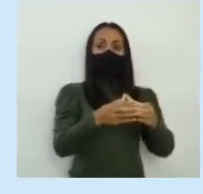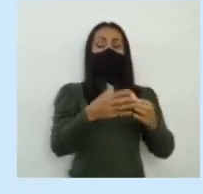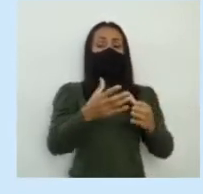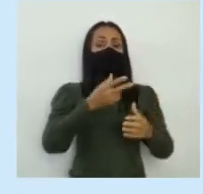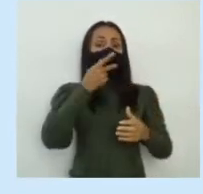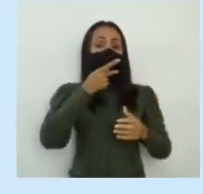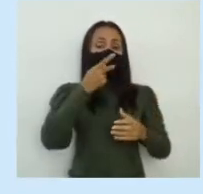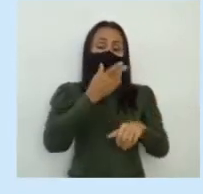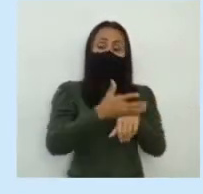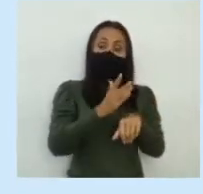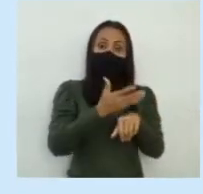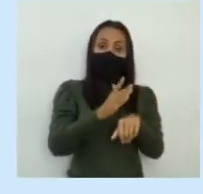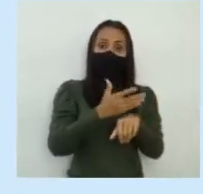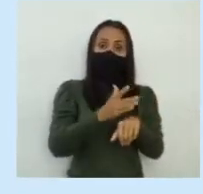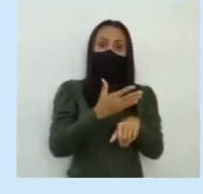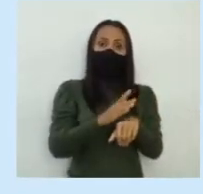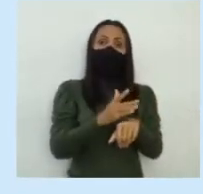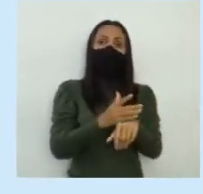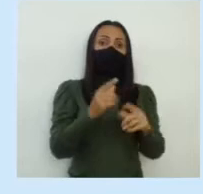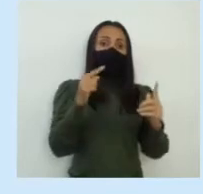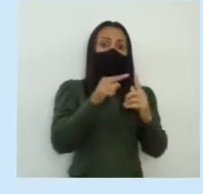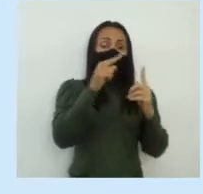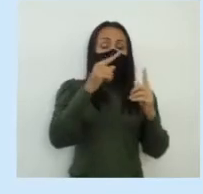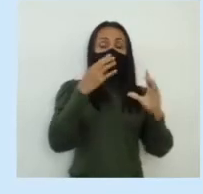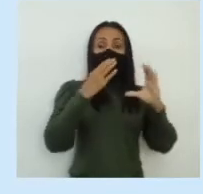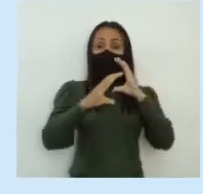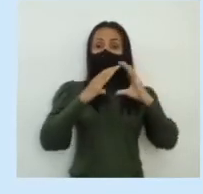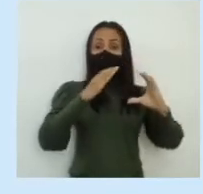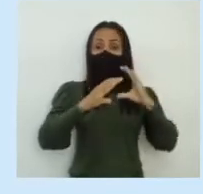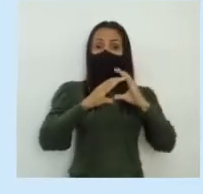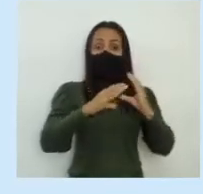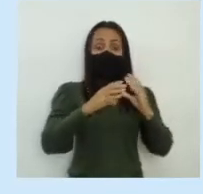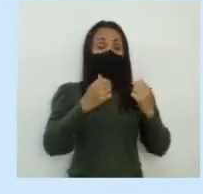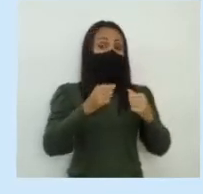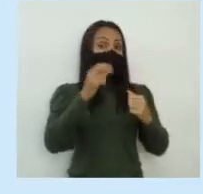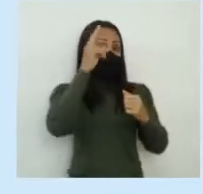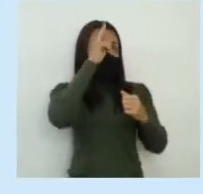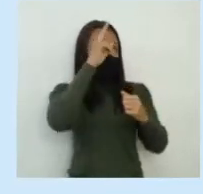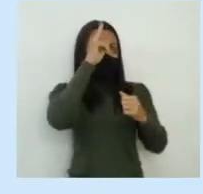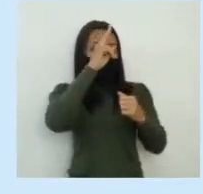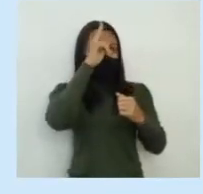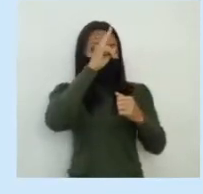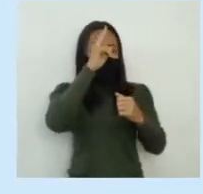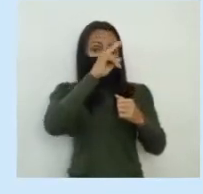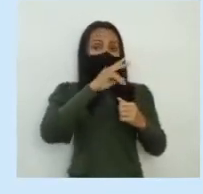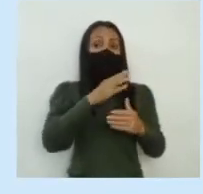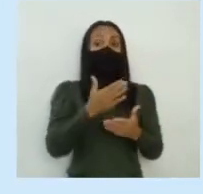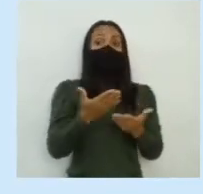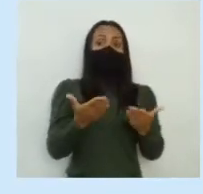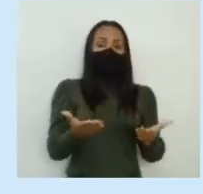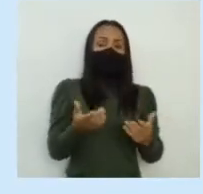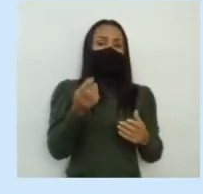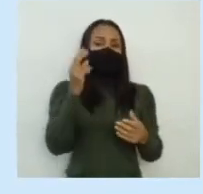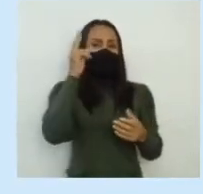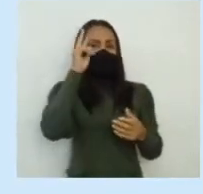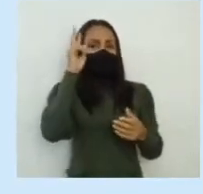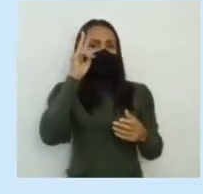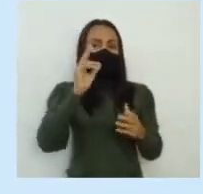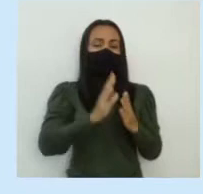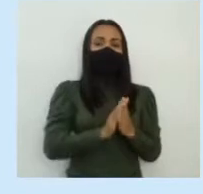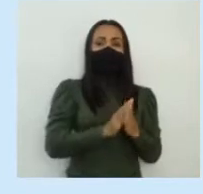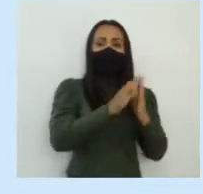em treinamento voltado para a comunicação, a gente tem que lembrar daquela velha história. O bibliotecário